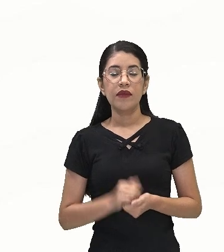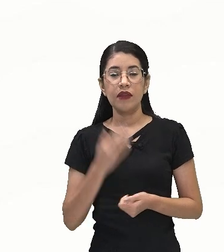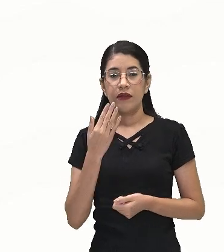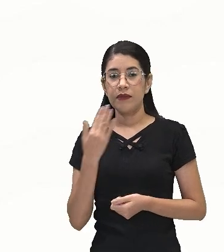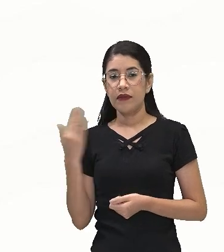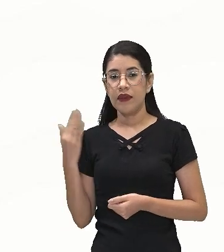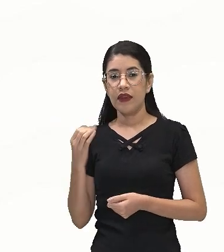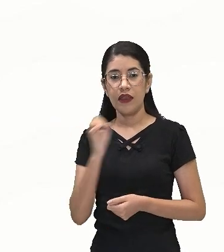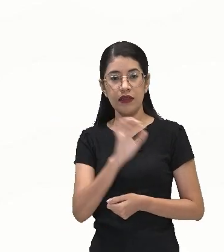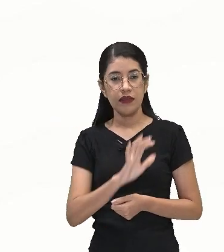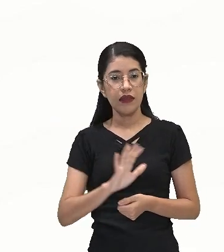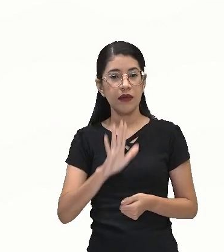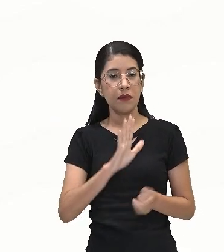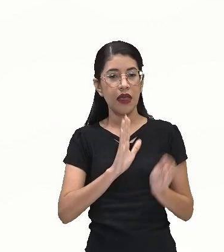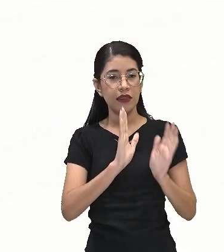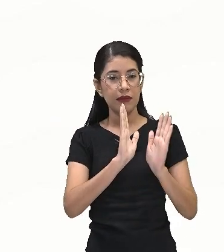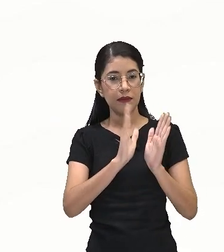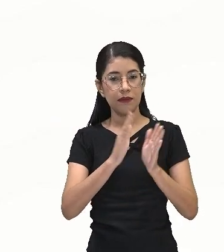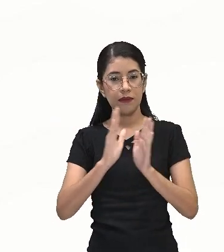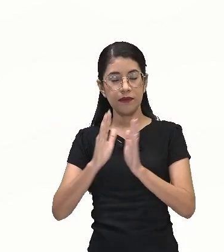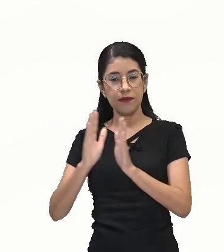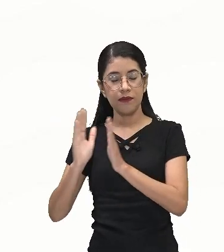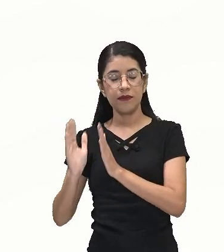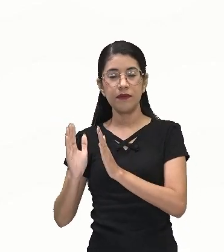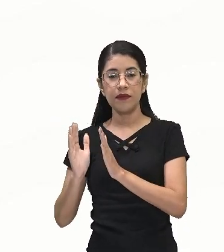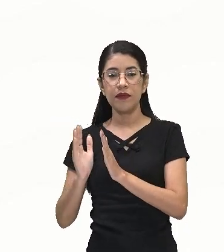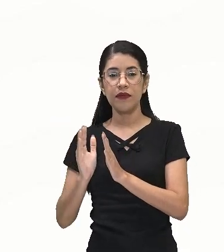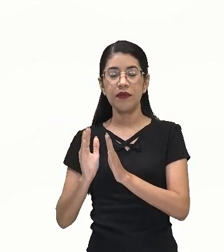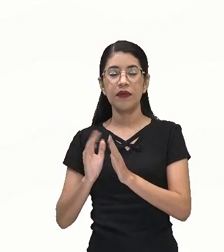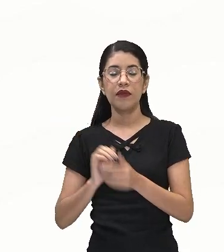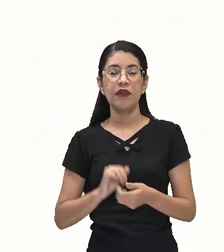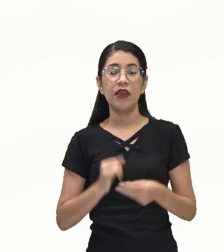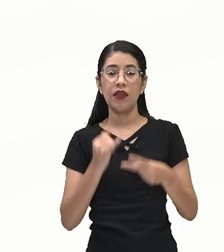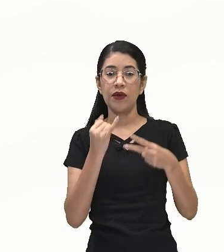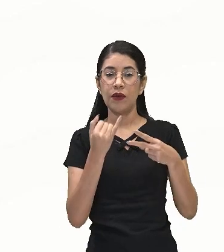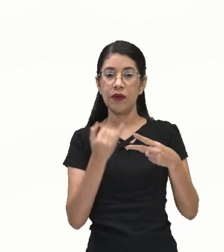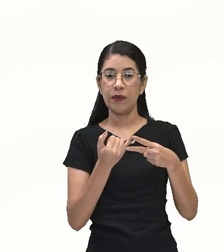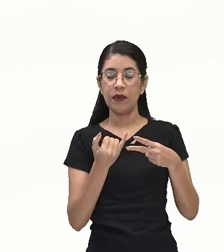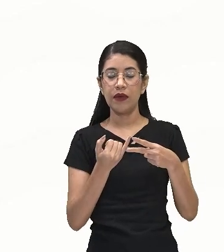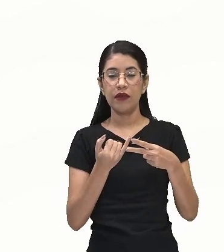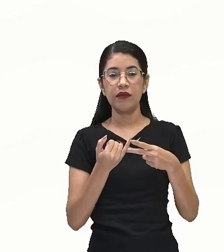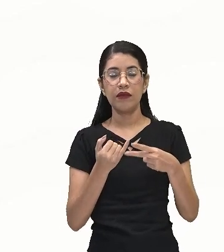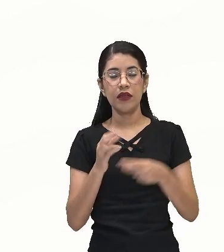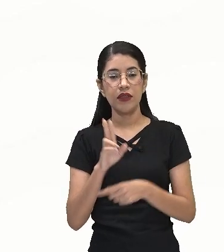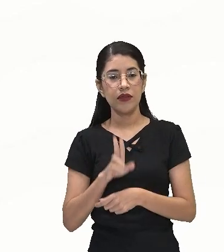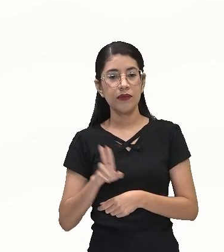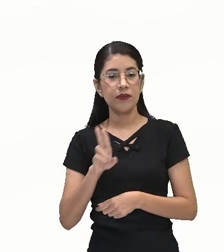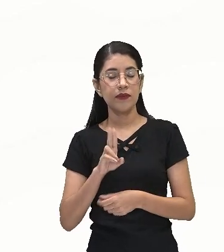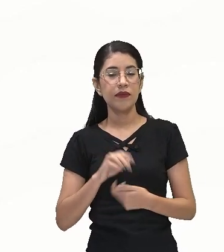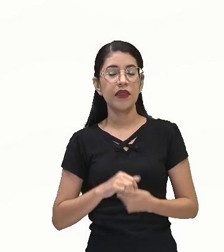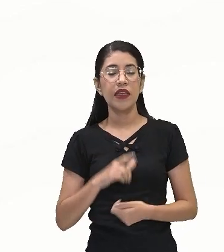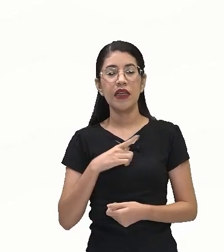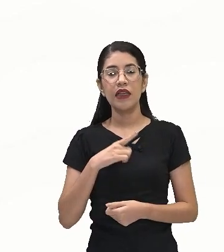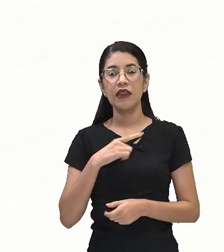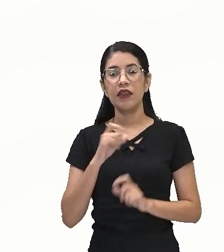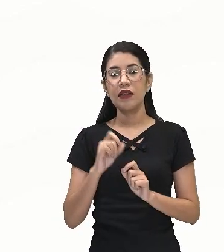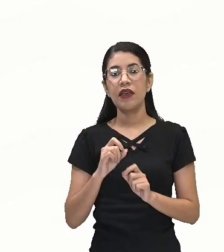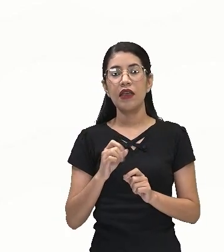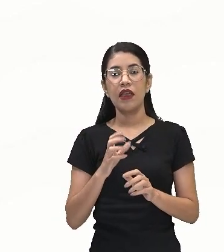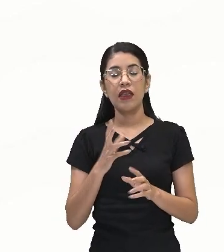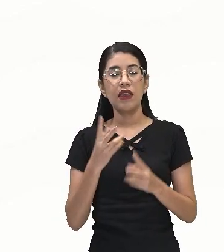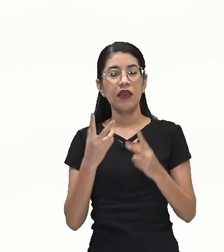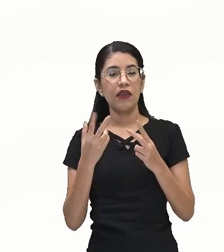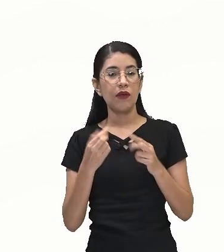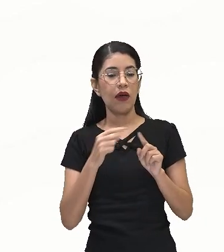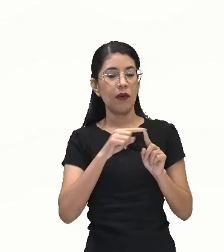nossas figuras, tá? Aqui são os nossos polígonos regulares, ok? Então, todos eles possuem a mesma medida